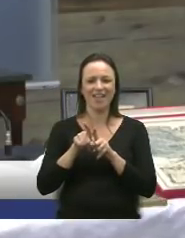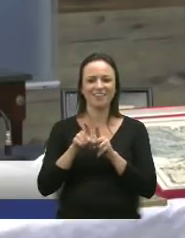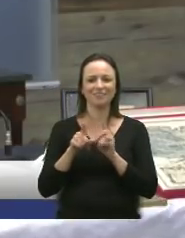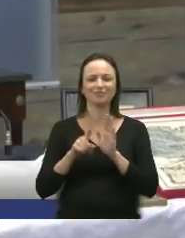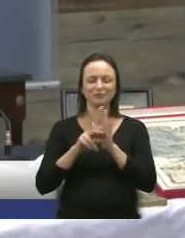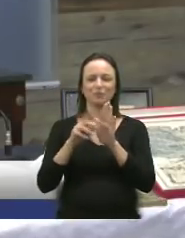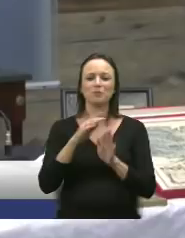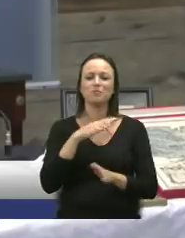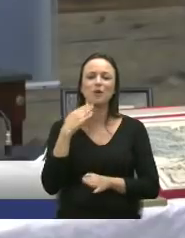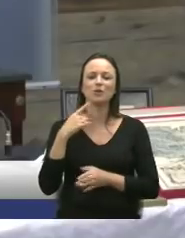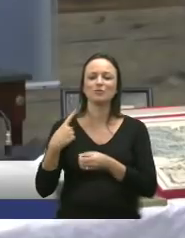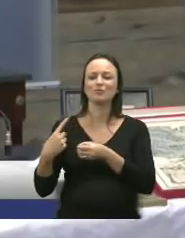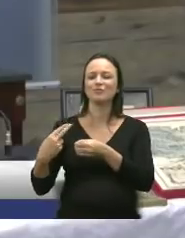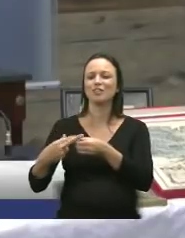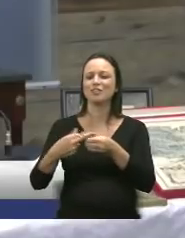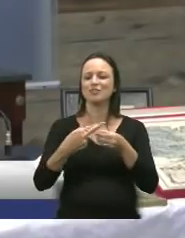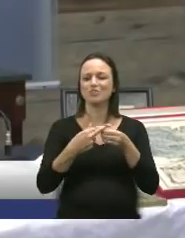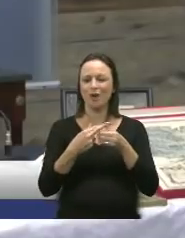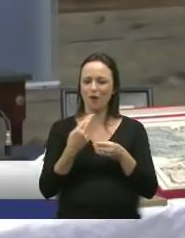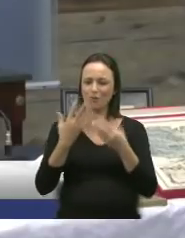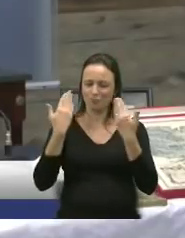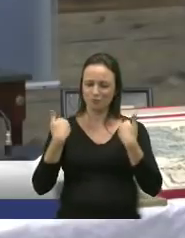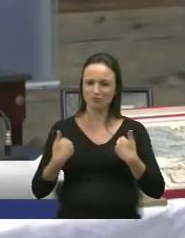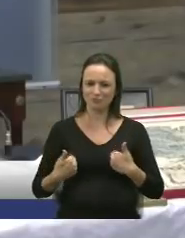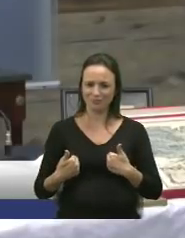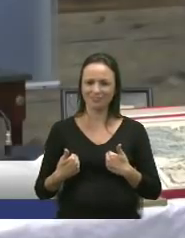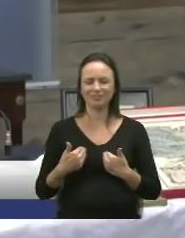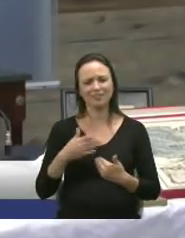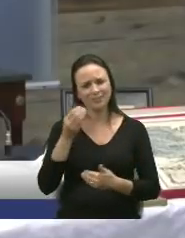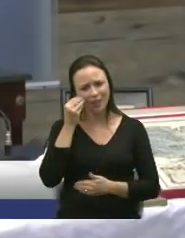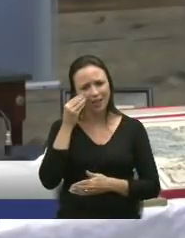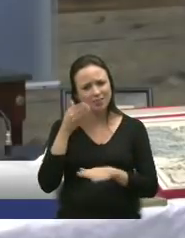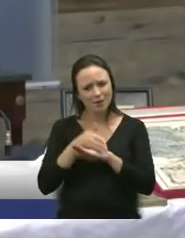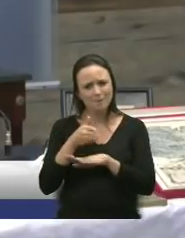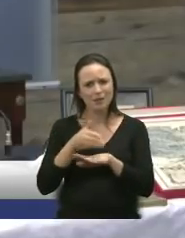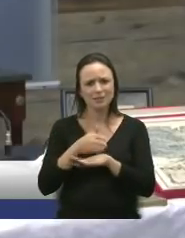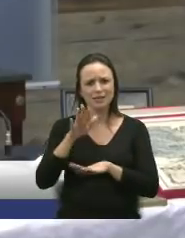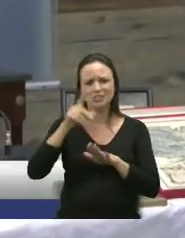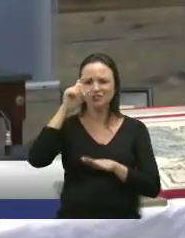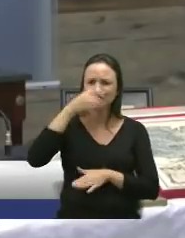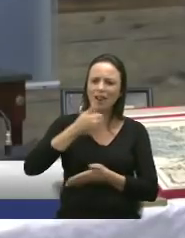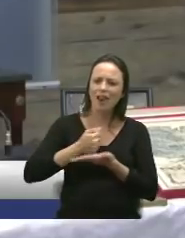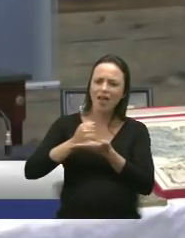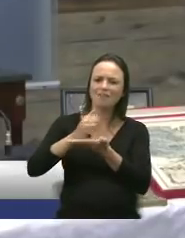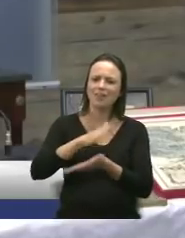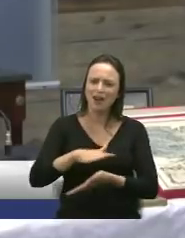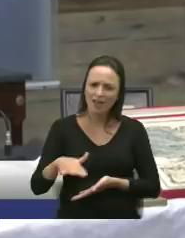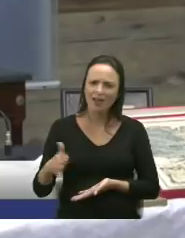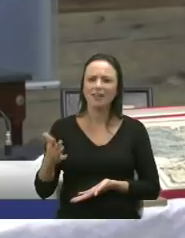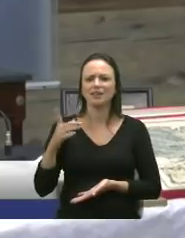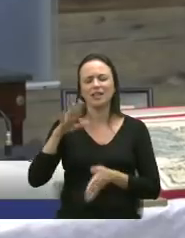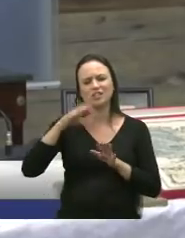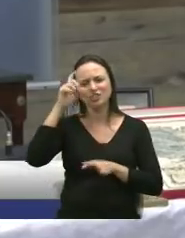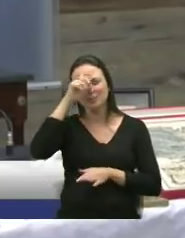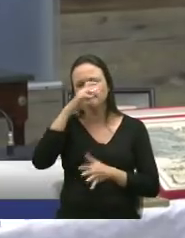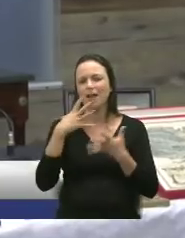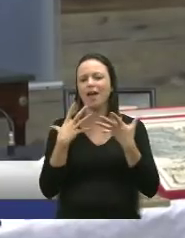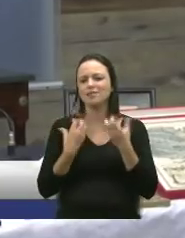região. Enfim, tentem participar. Talvez seja difícil levar as crianças, talvez seja difícil que aceitem um convite,